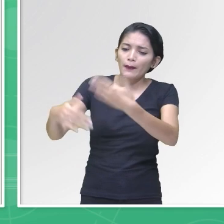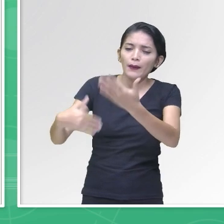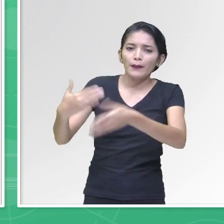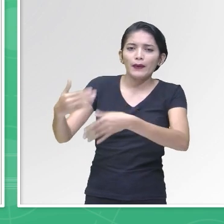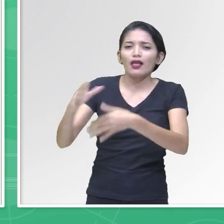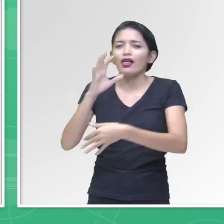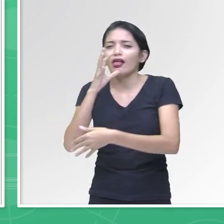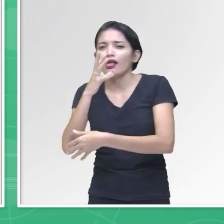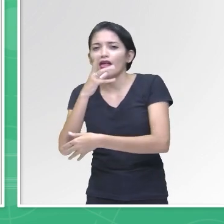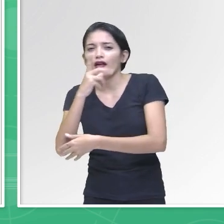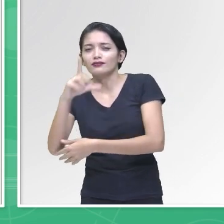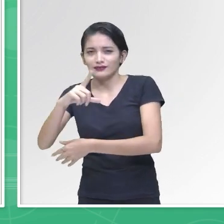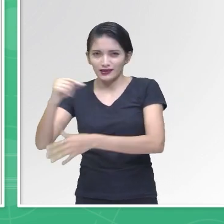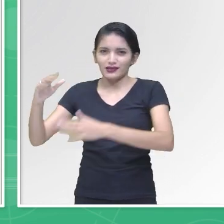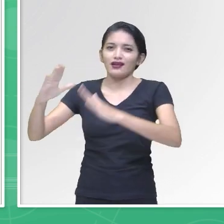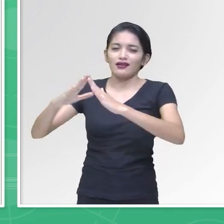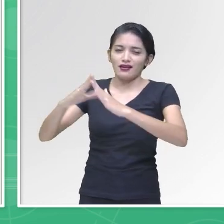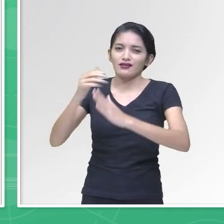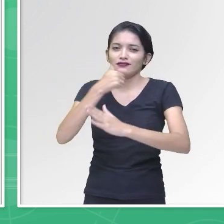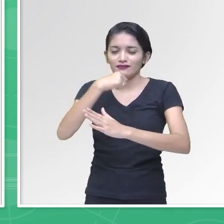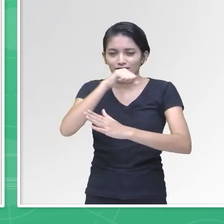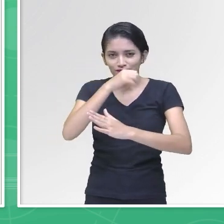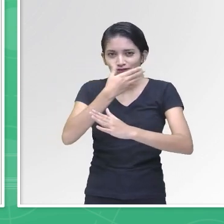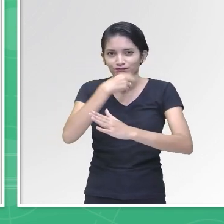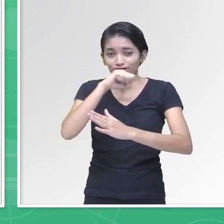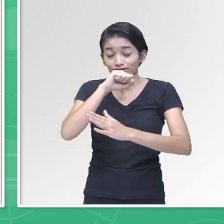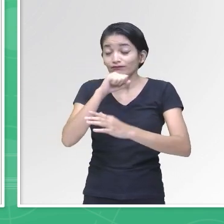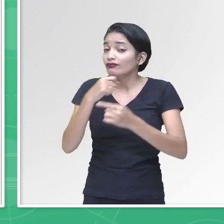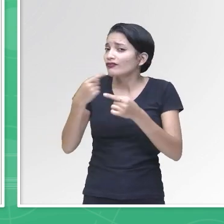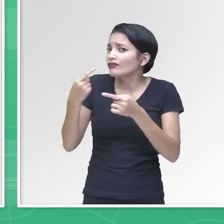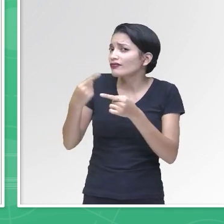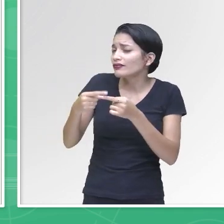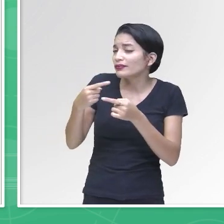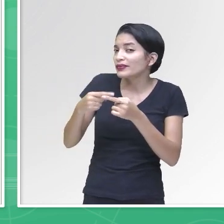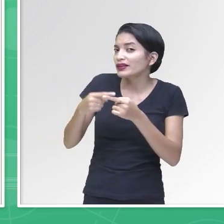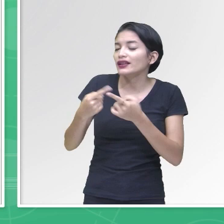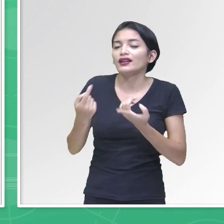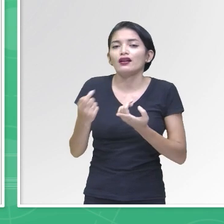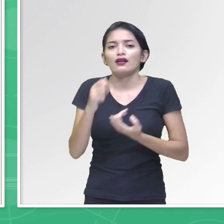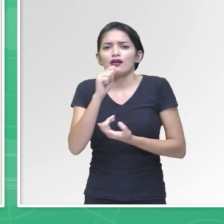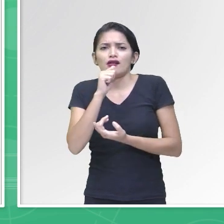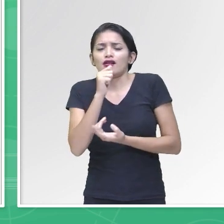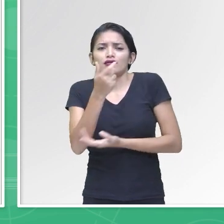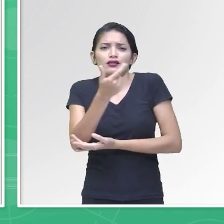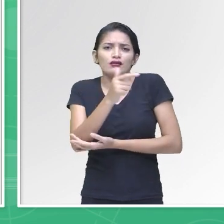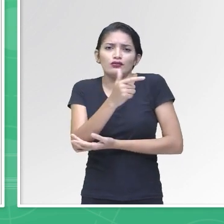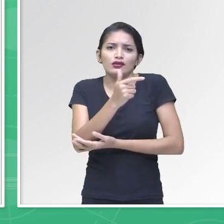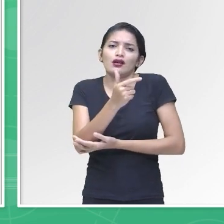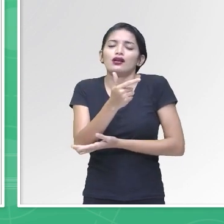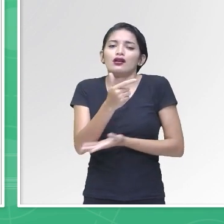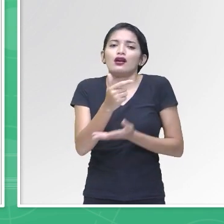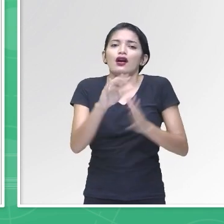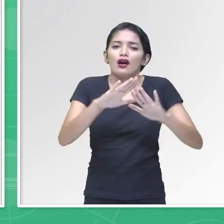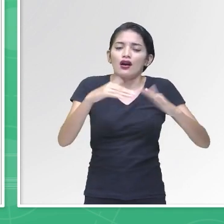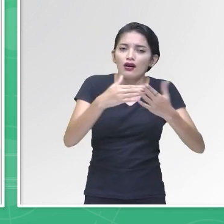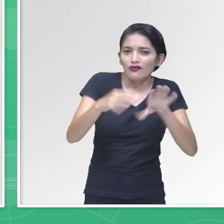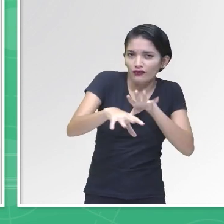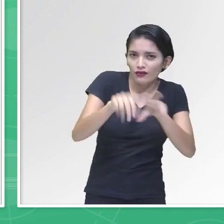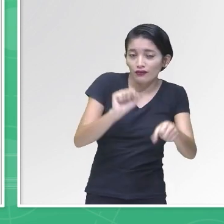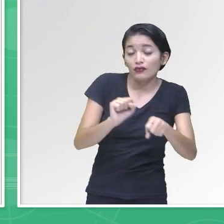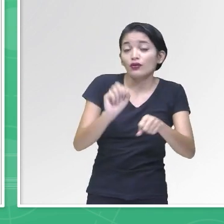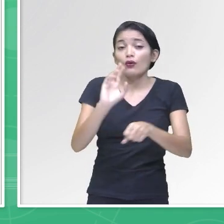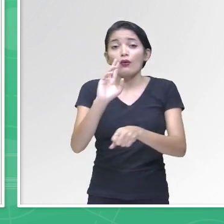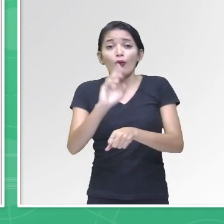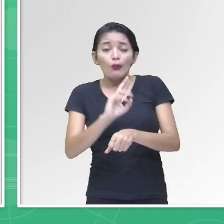da casa dos pais. Por quê? Porque eles ainda não têm a sua escolarização completa ou porque